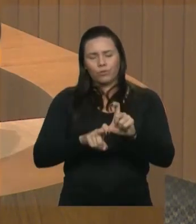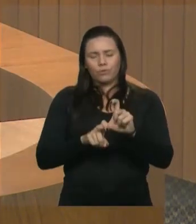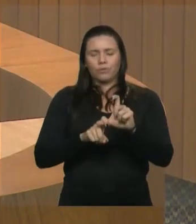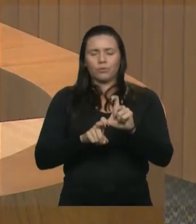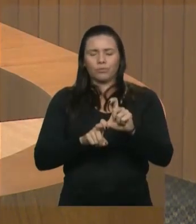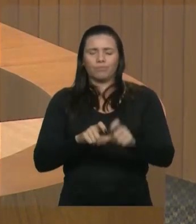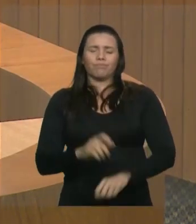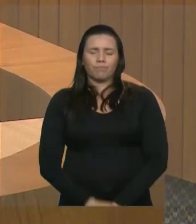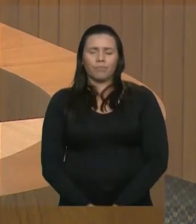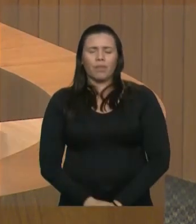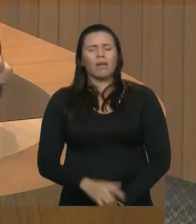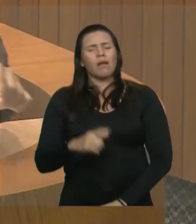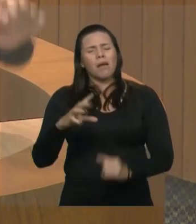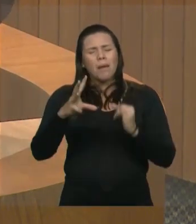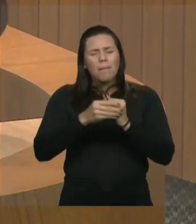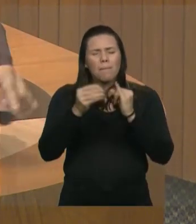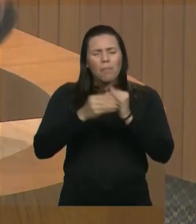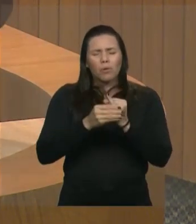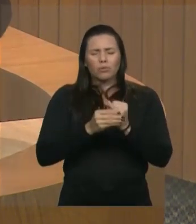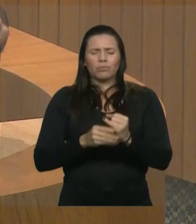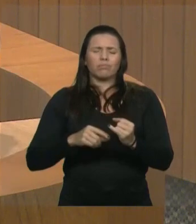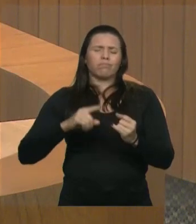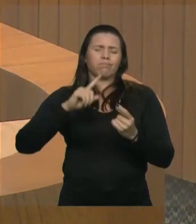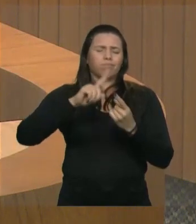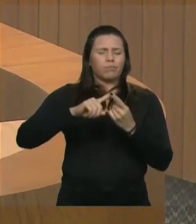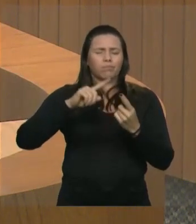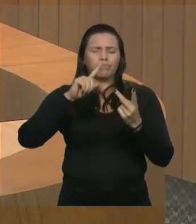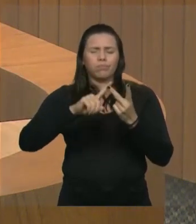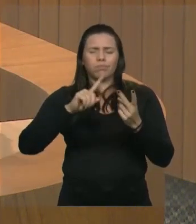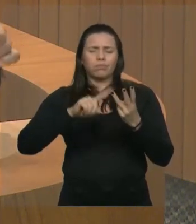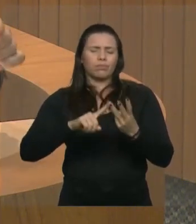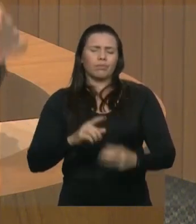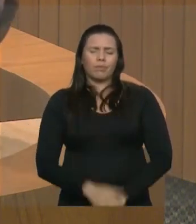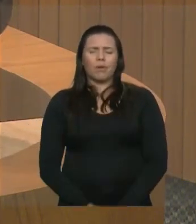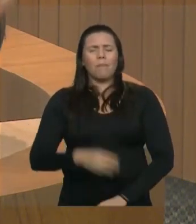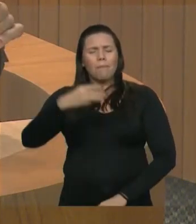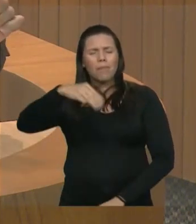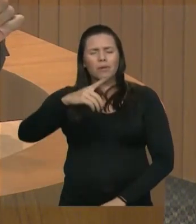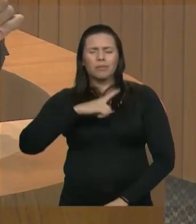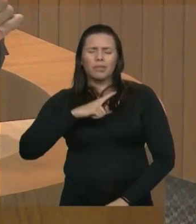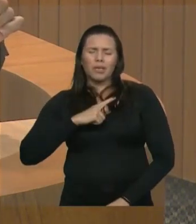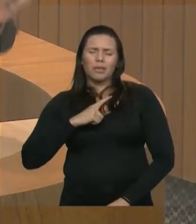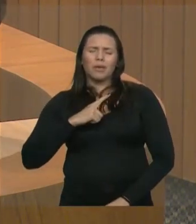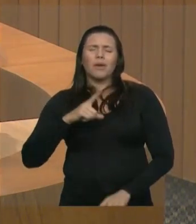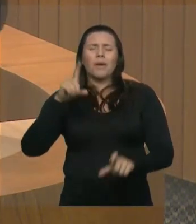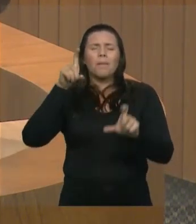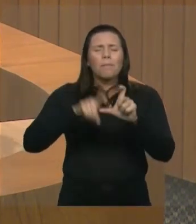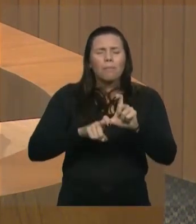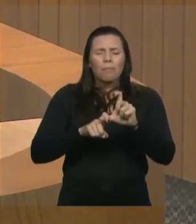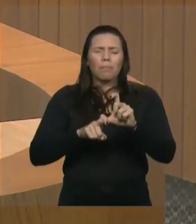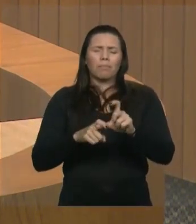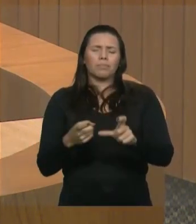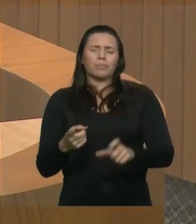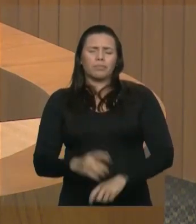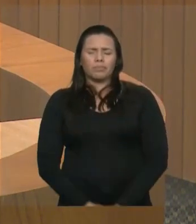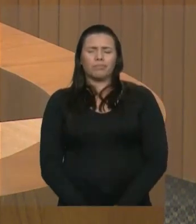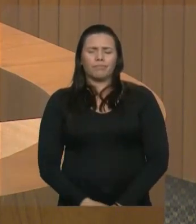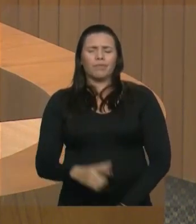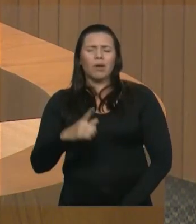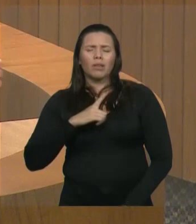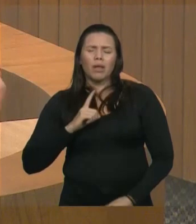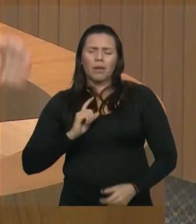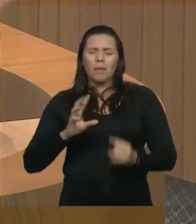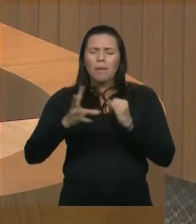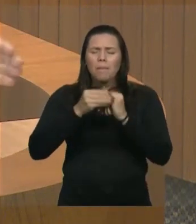de impostos. O maranhense tem impostos para pagar. O maranhense tem endividamento. O